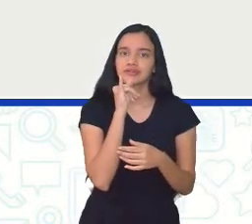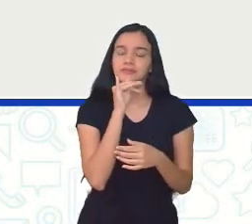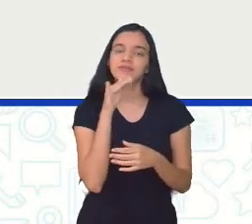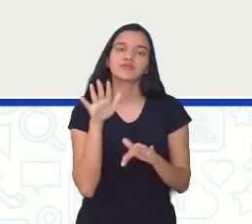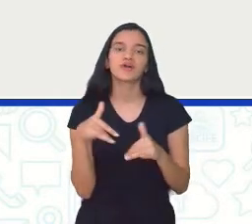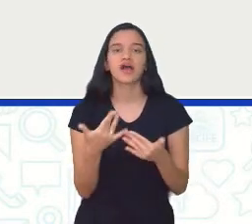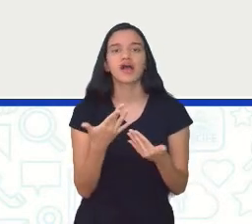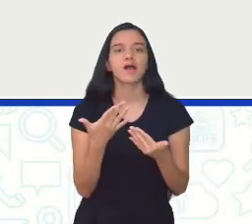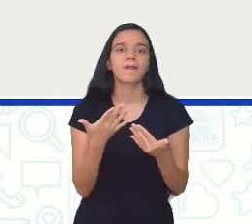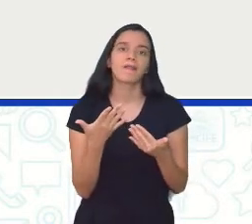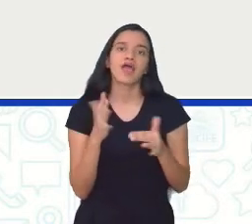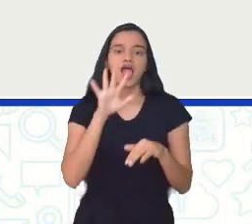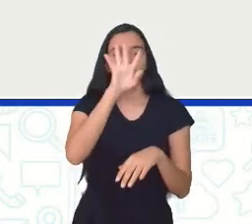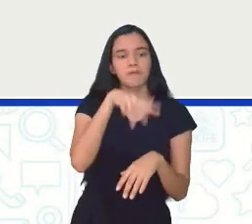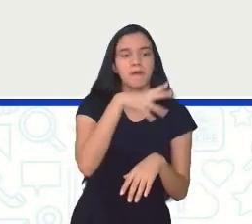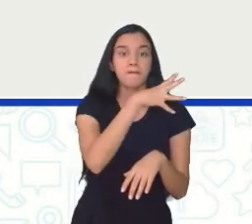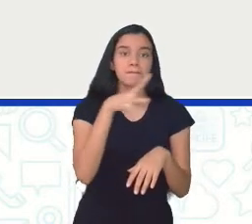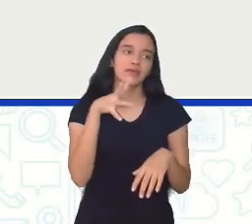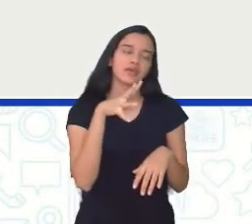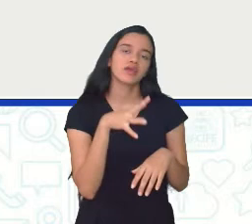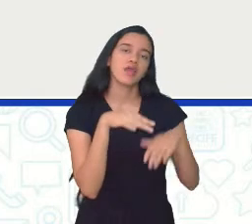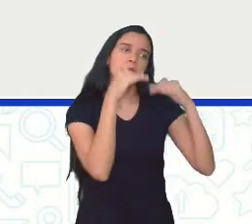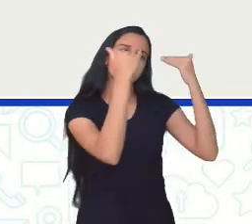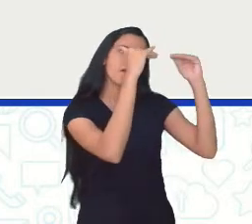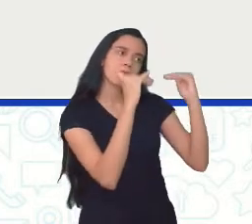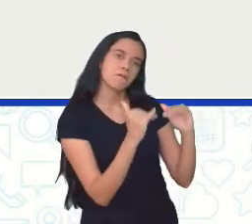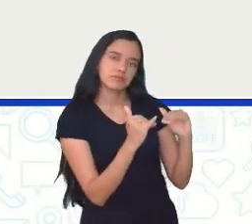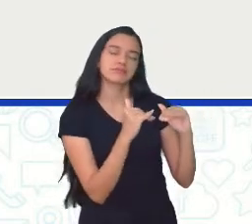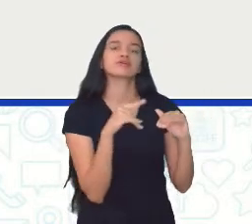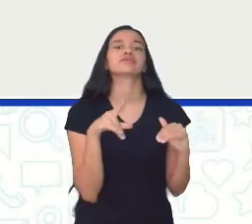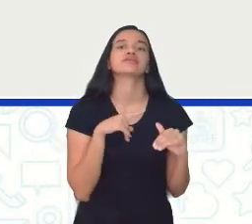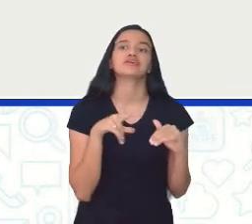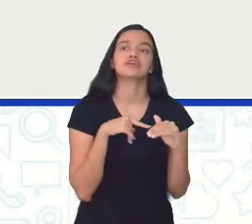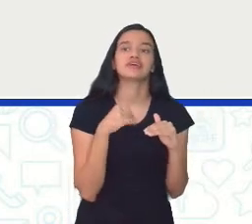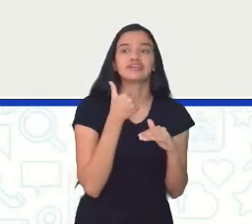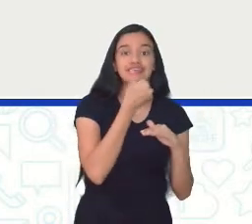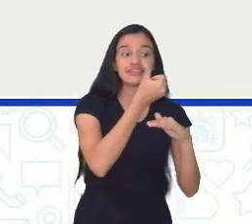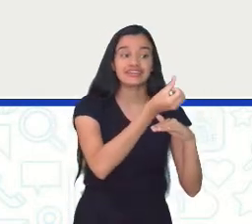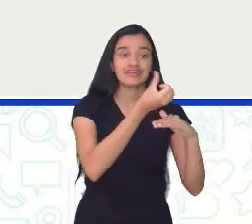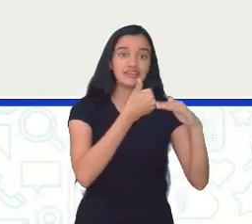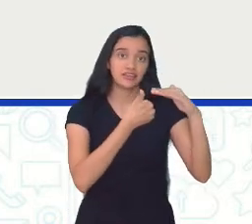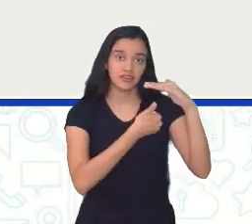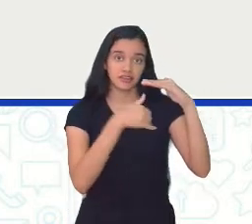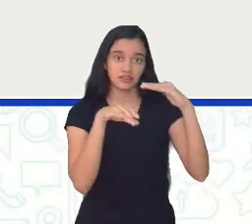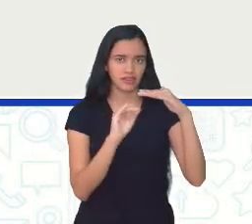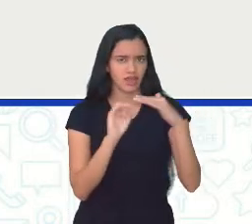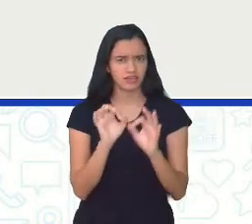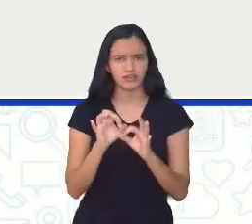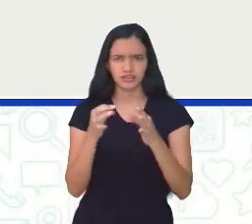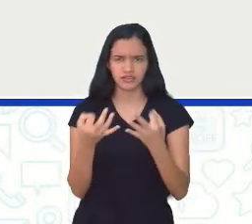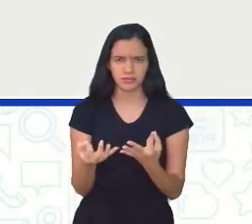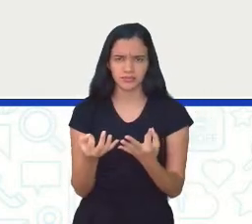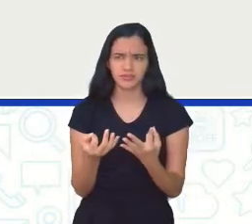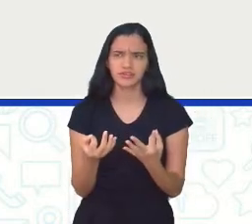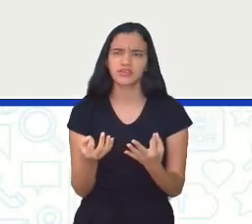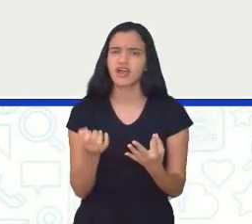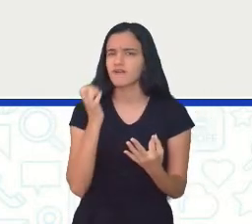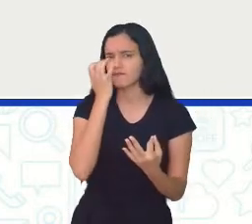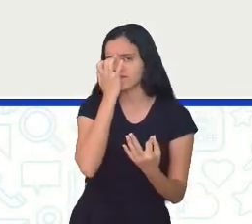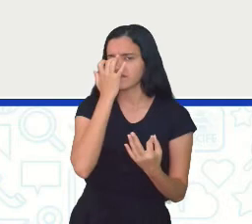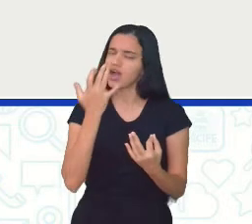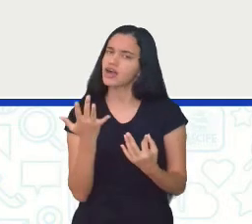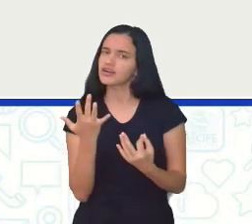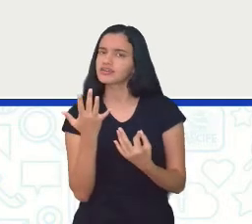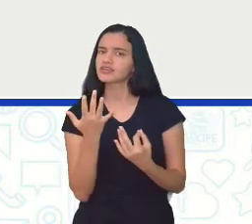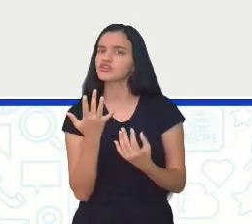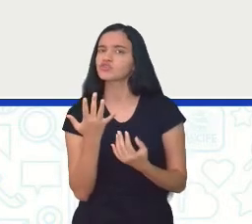eu pegasse uma grade e preenchesse, eu ia ter 6 de 10. Ficou simples, gente? Ficou fácil